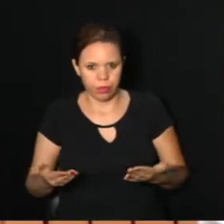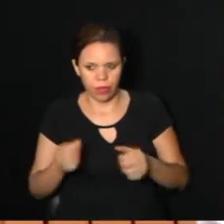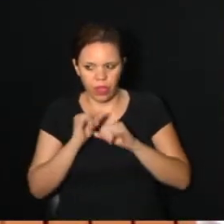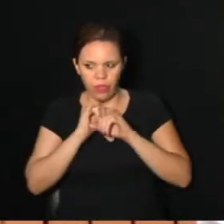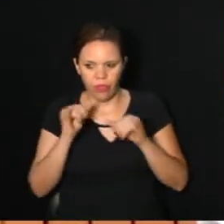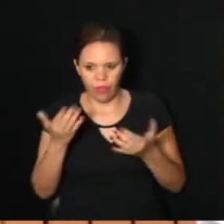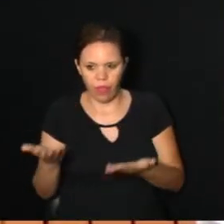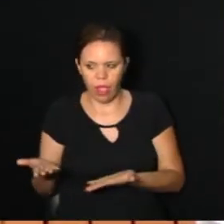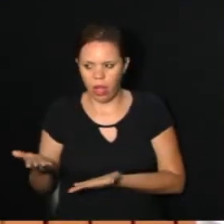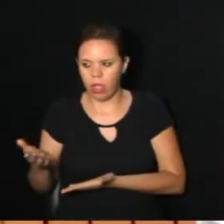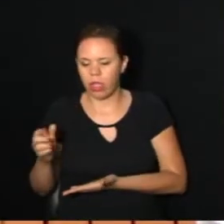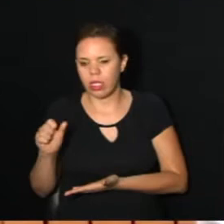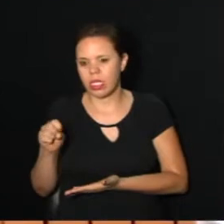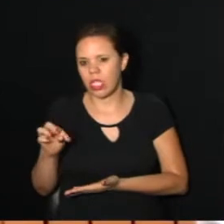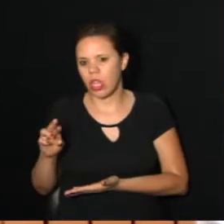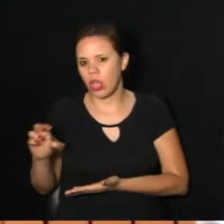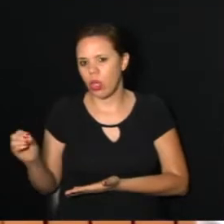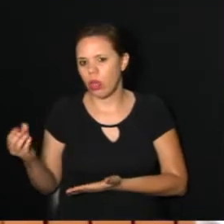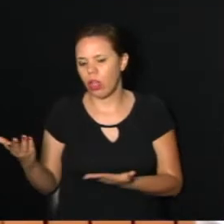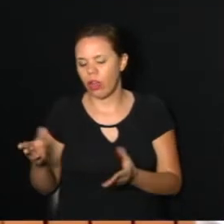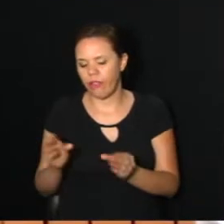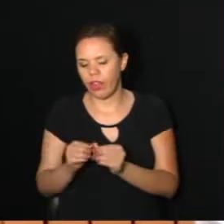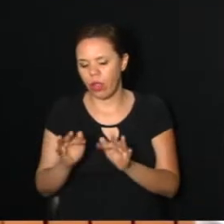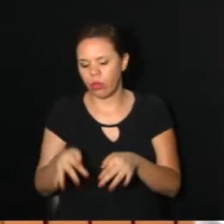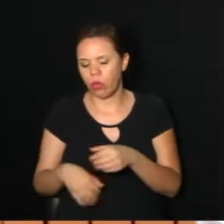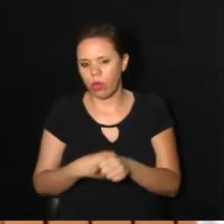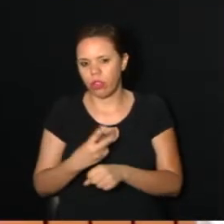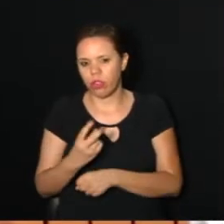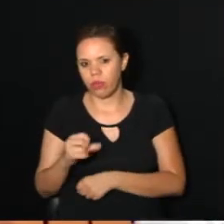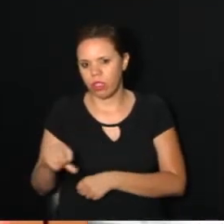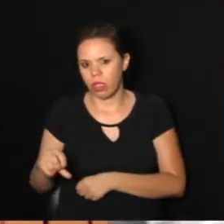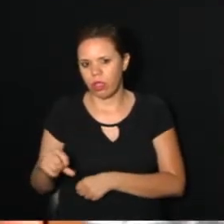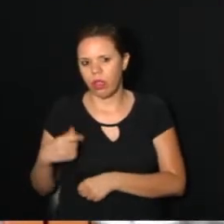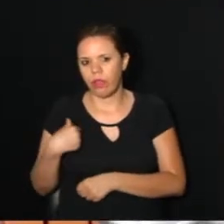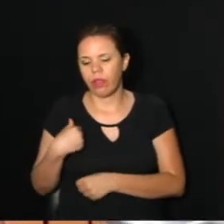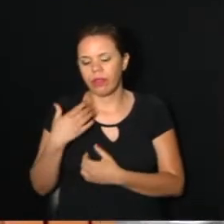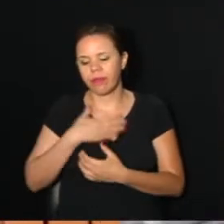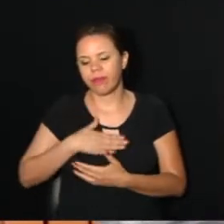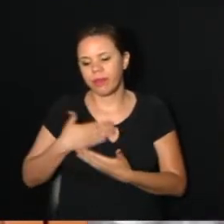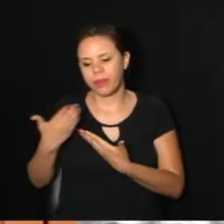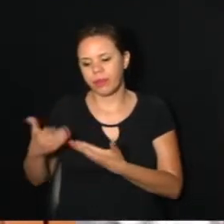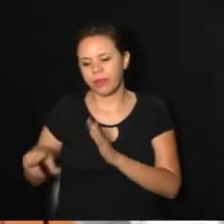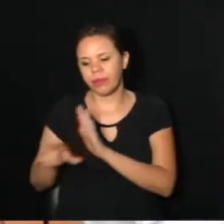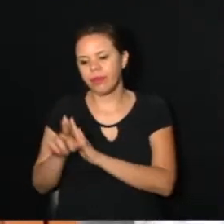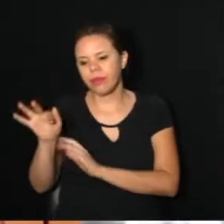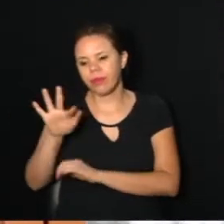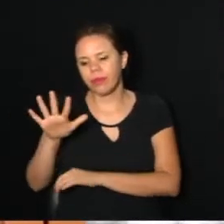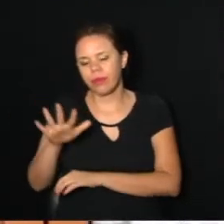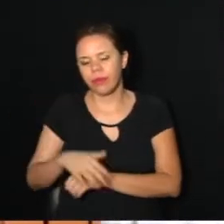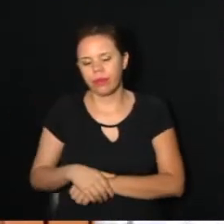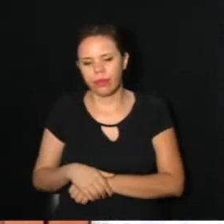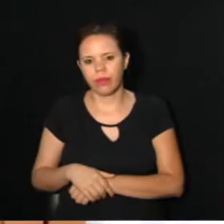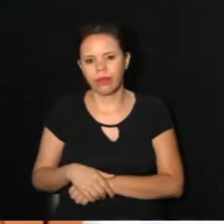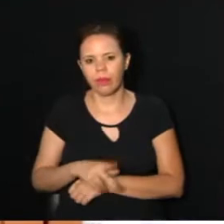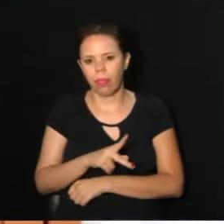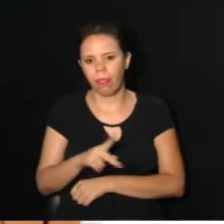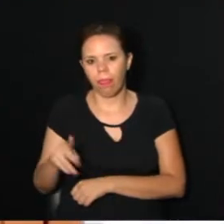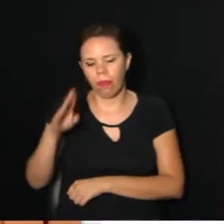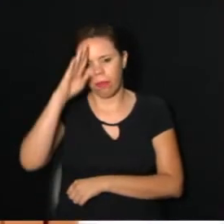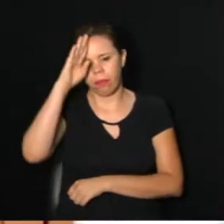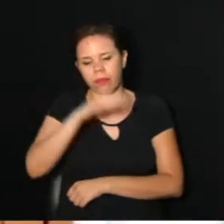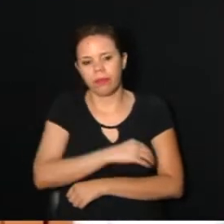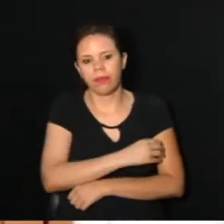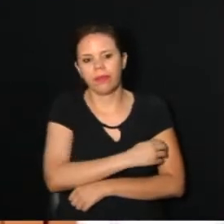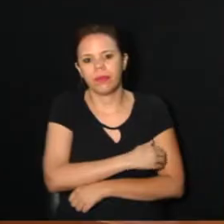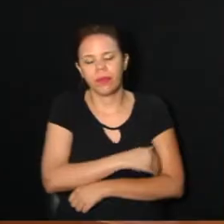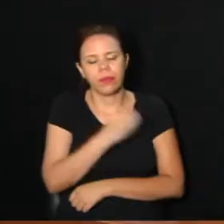dizendo, no final agora de 2019, nós fomos, eu digo, agraciado com essa lei federal do presidente Jair Bolsonaro, que